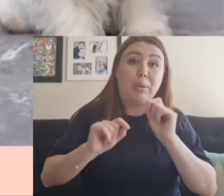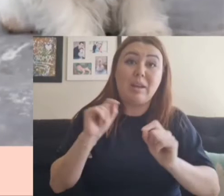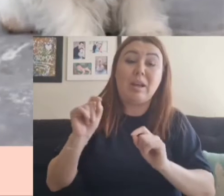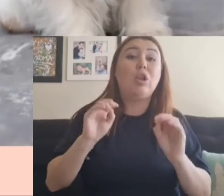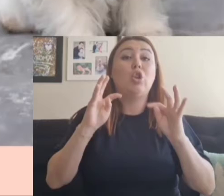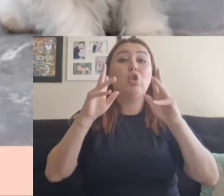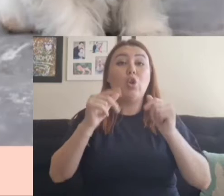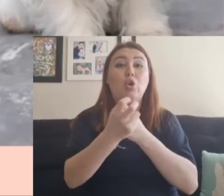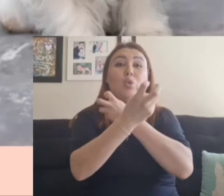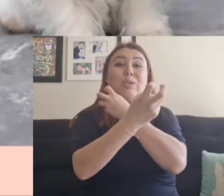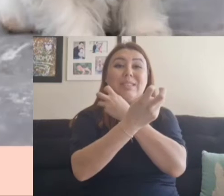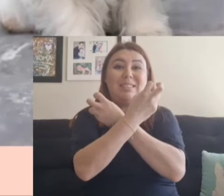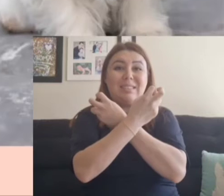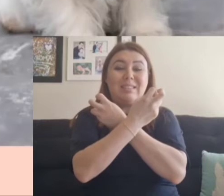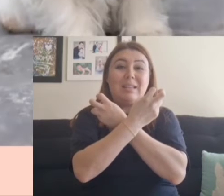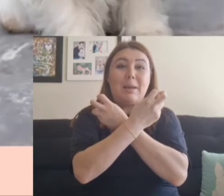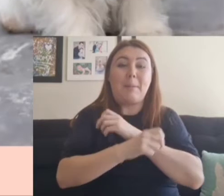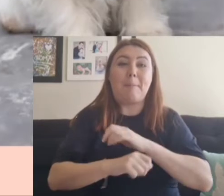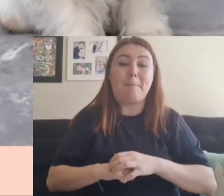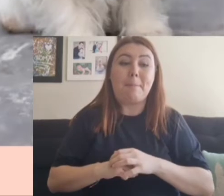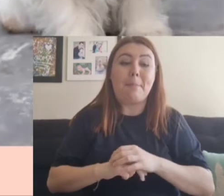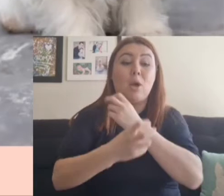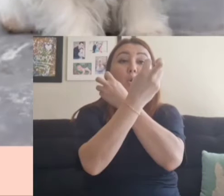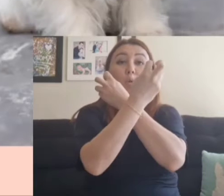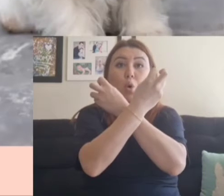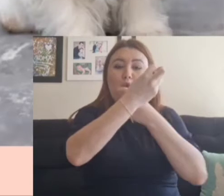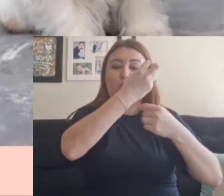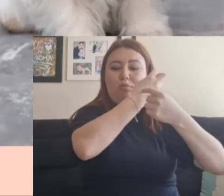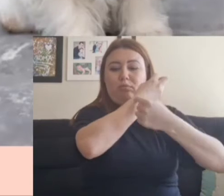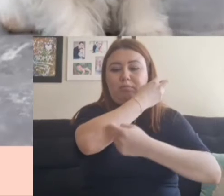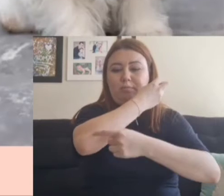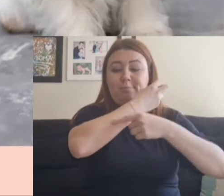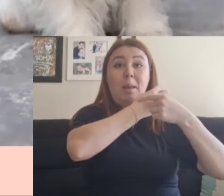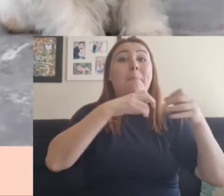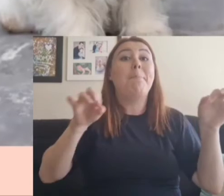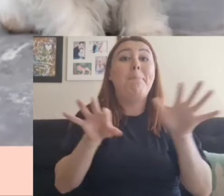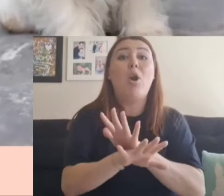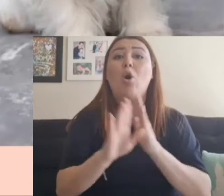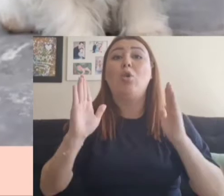1 ano de idade, exceto no osso coxal, que ele se estenderia até os 2 anos de idade do animal.